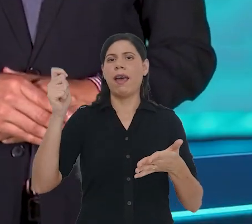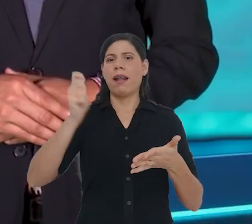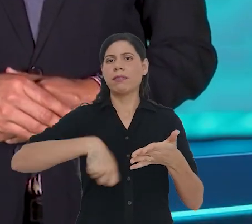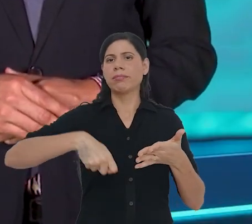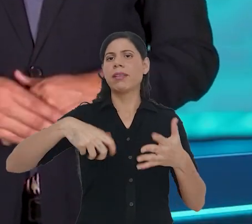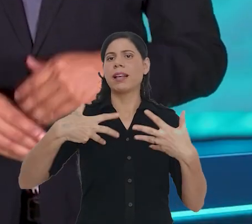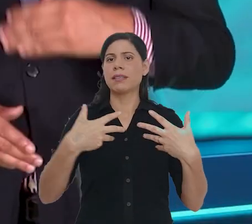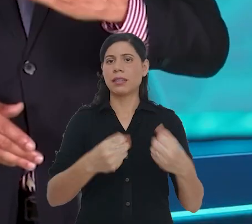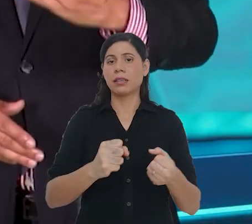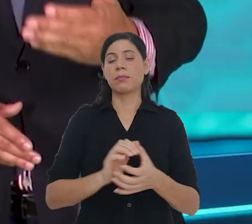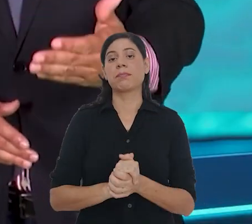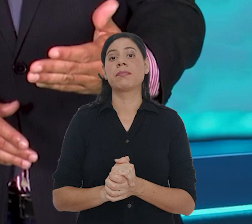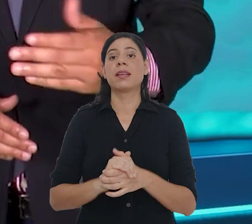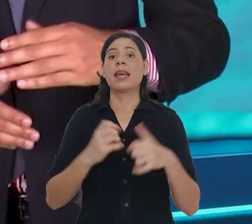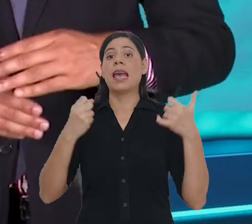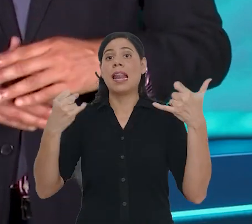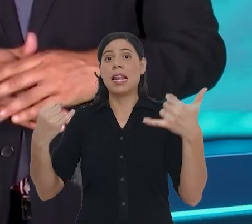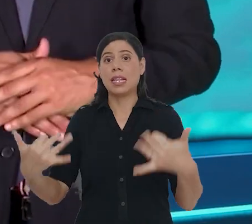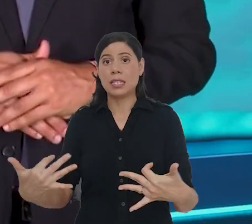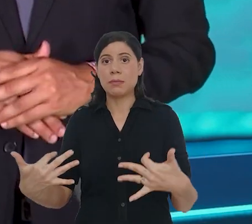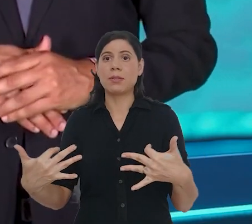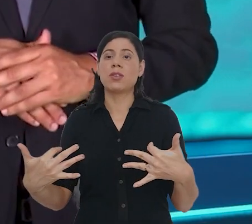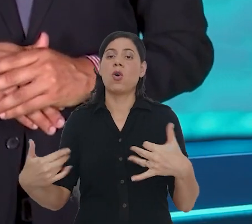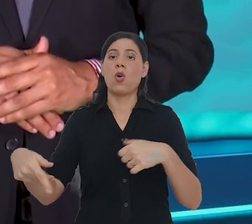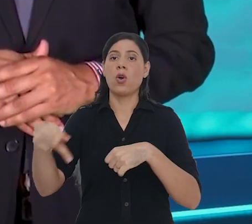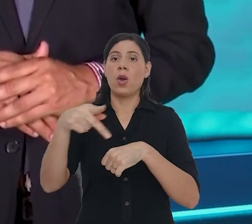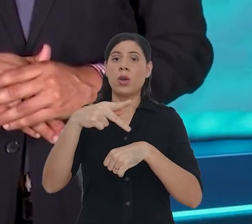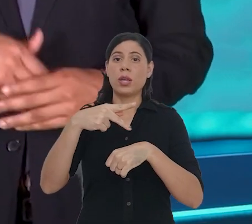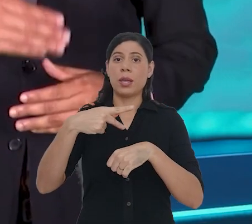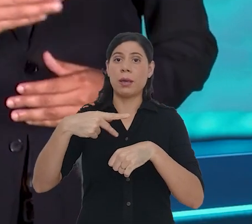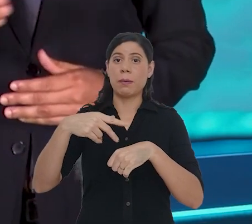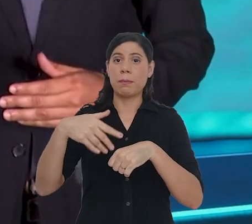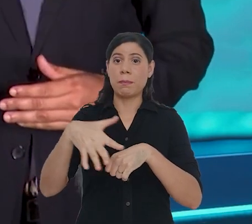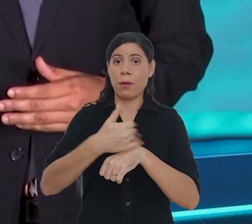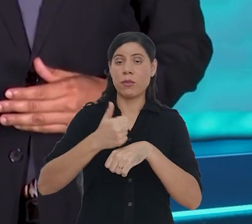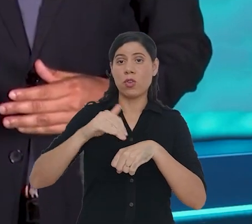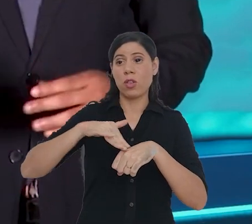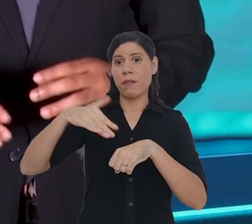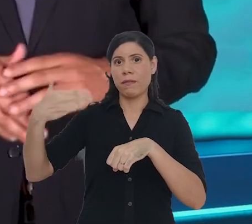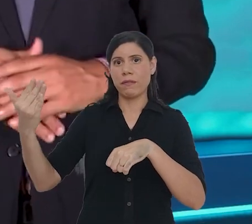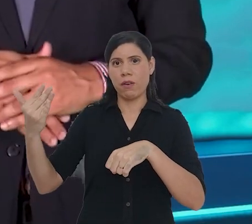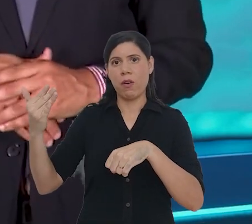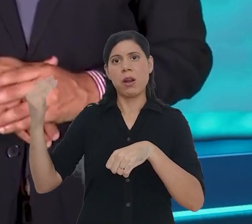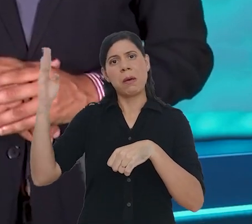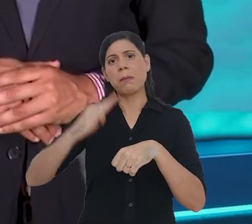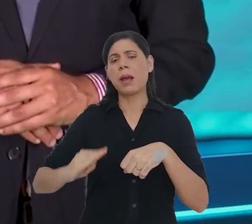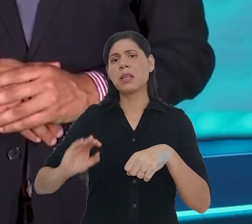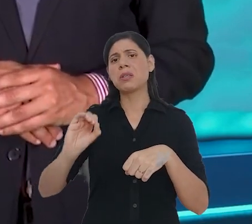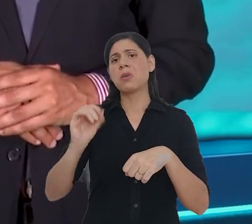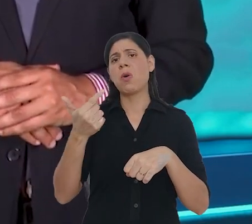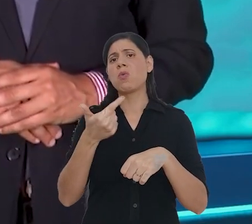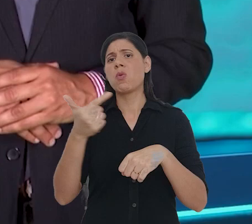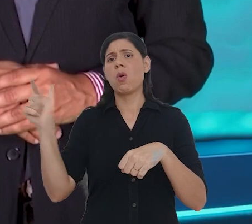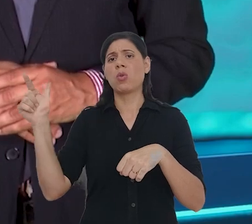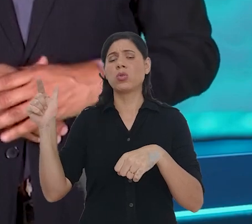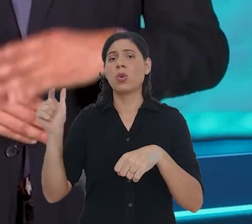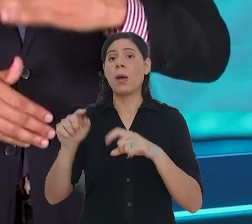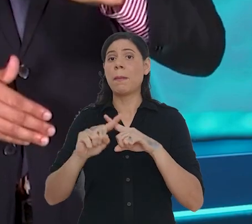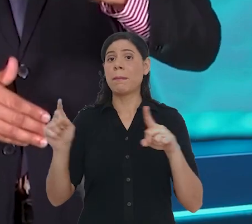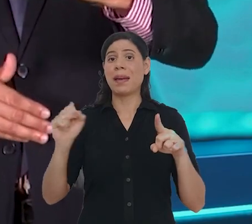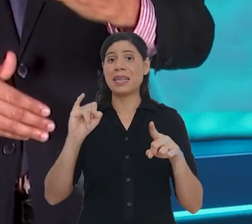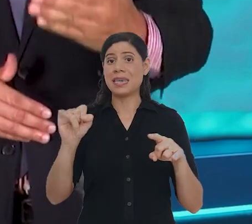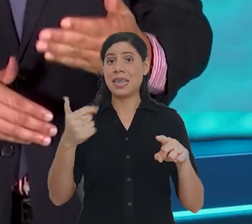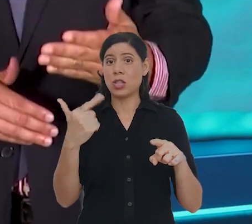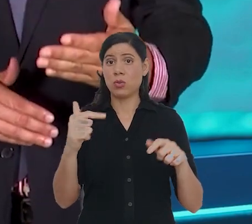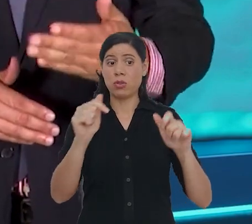que a aceitação de profissionais formados no exterior, brasileiros ou estrangeiros, sem diploma revalidado no Brasil,